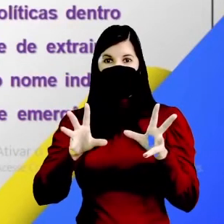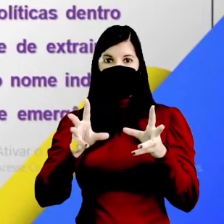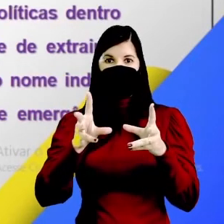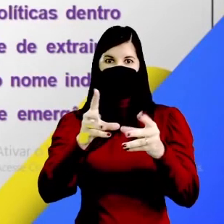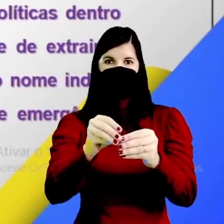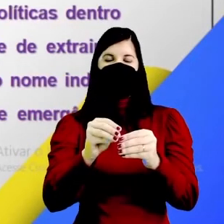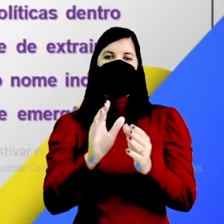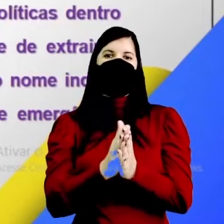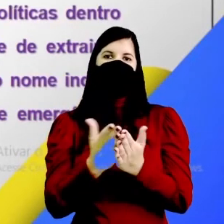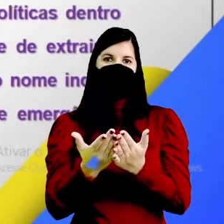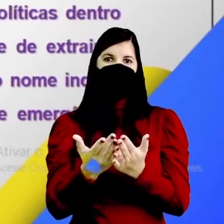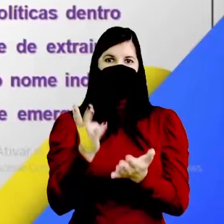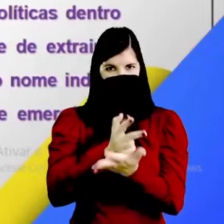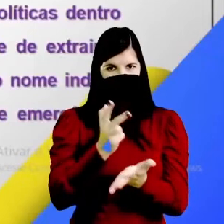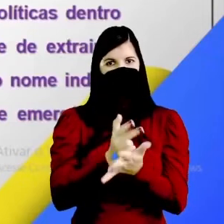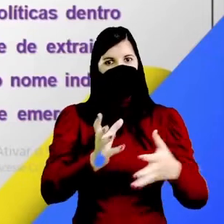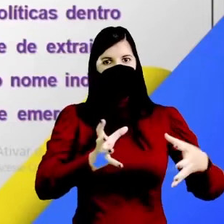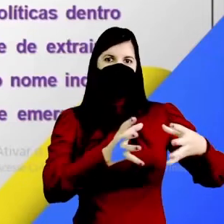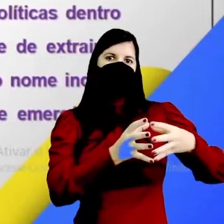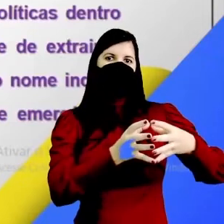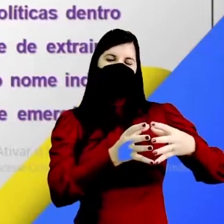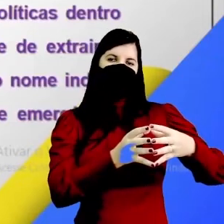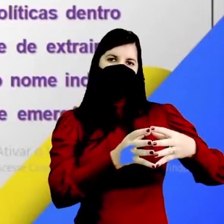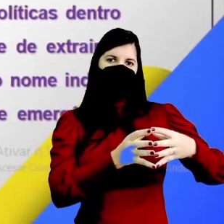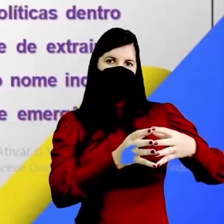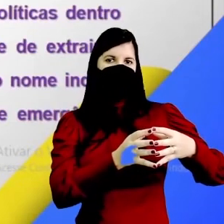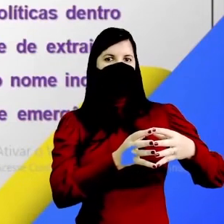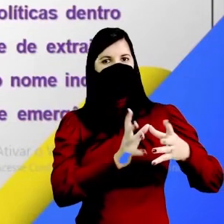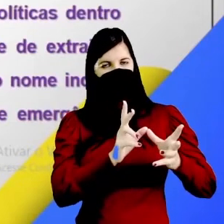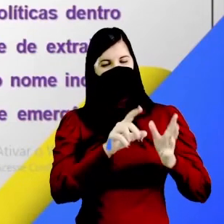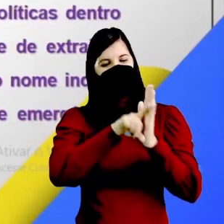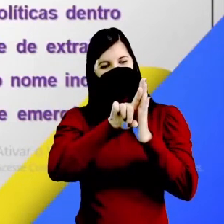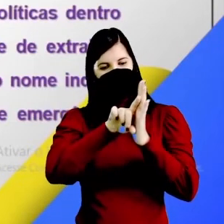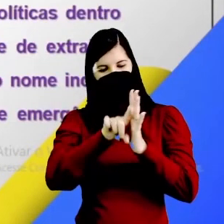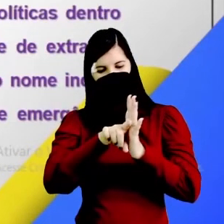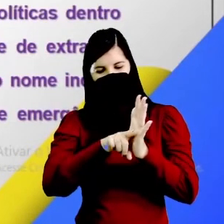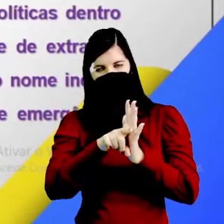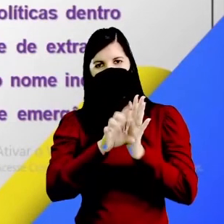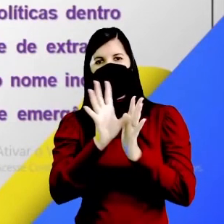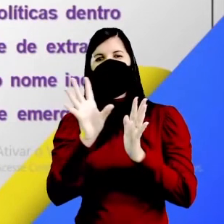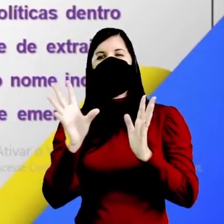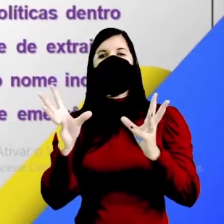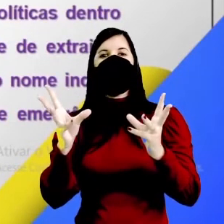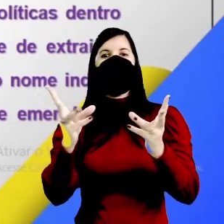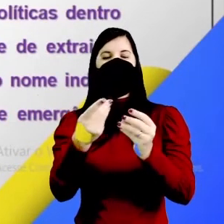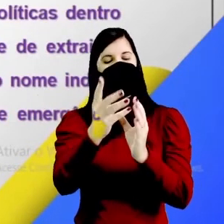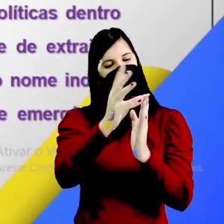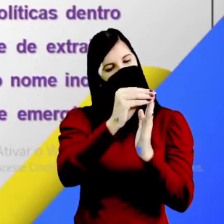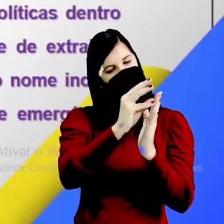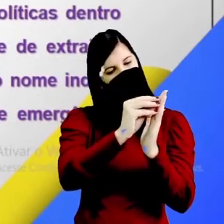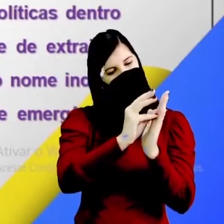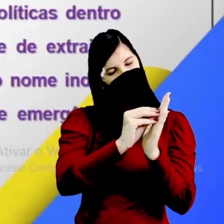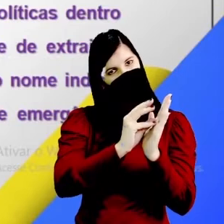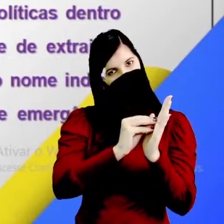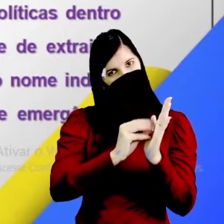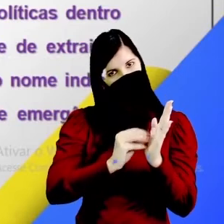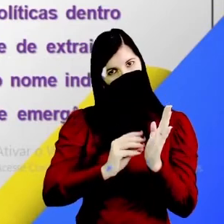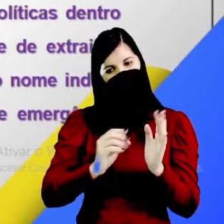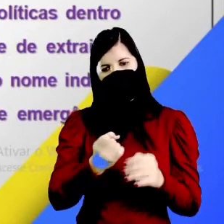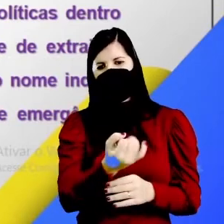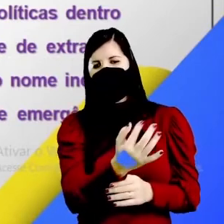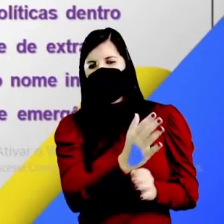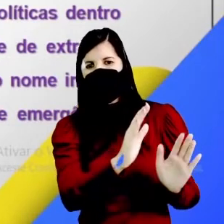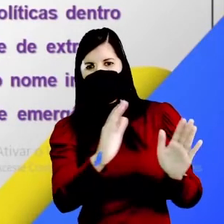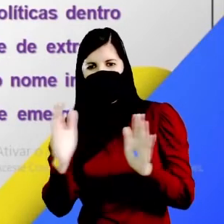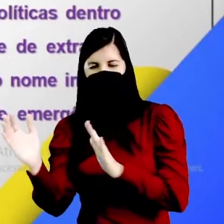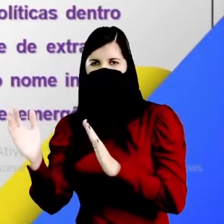com a equipe. Então, ali vai realmente, nesse diagnóstico, você vai levantar todos os pontos que eu falei anteriormente, o acervo, o ambiente, o